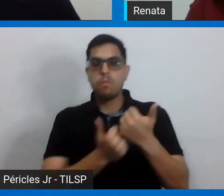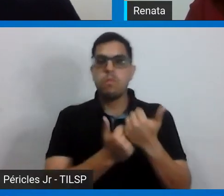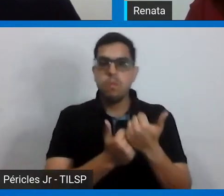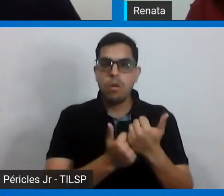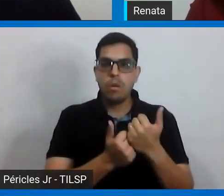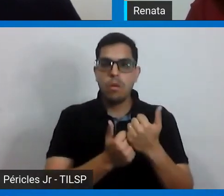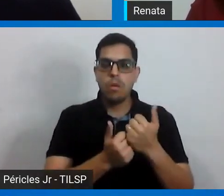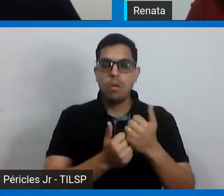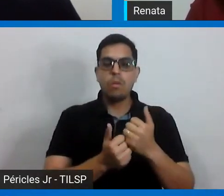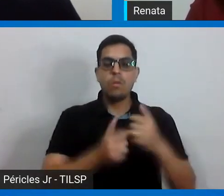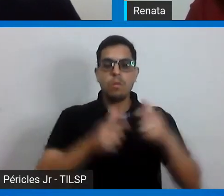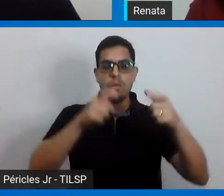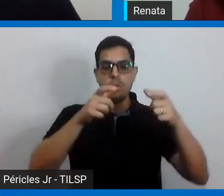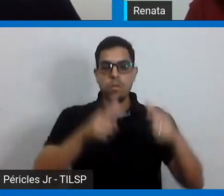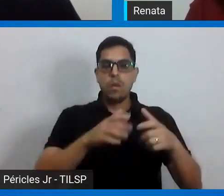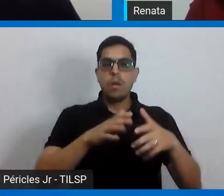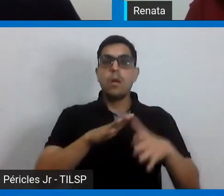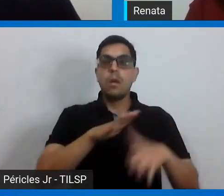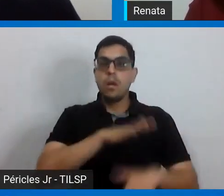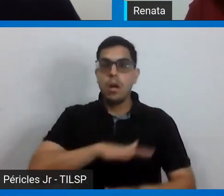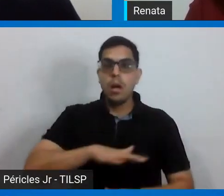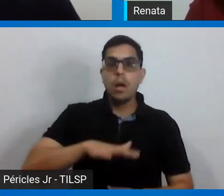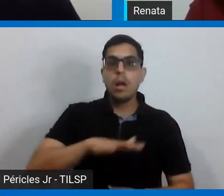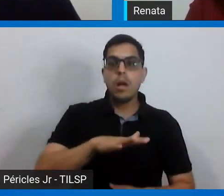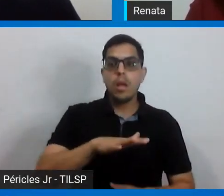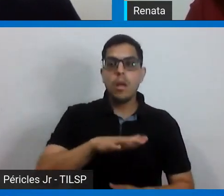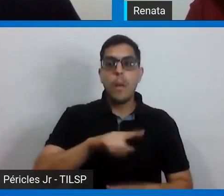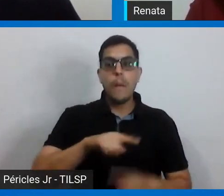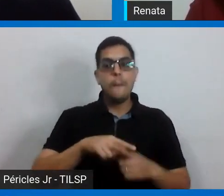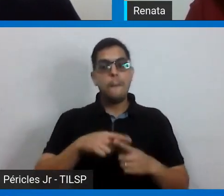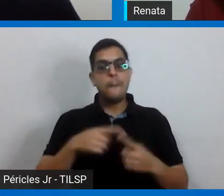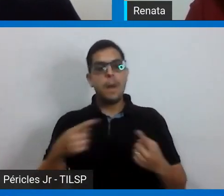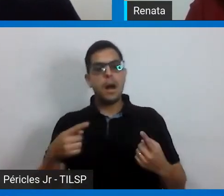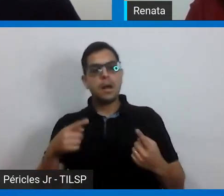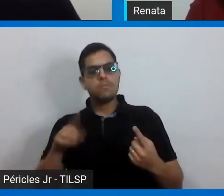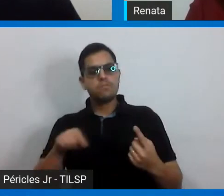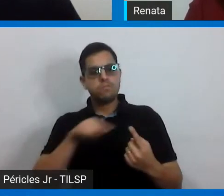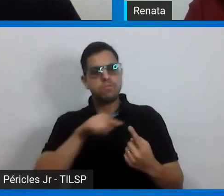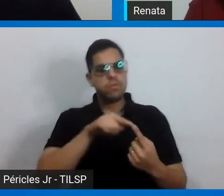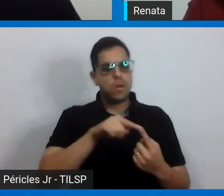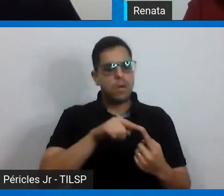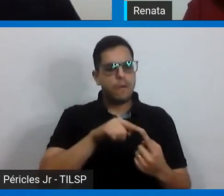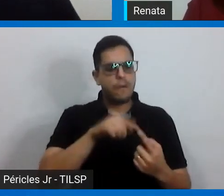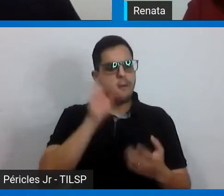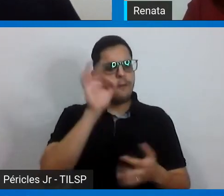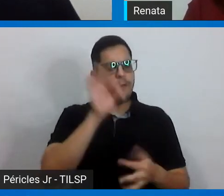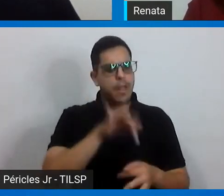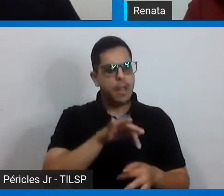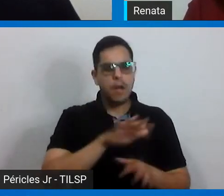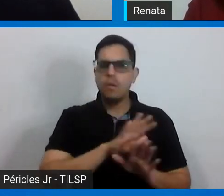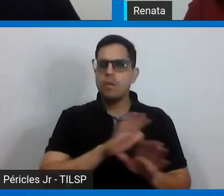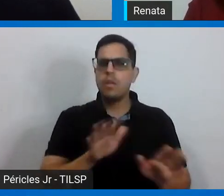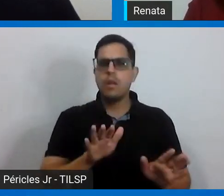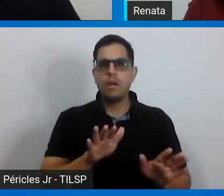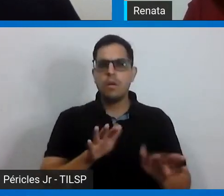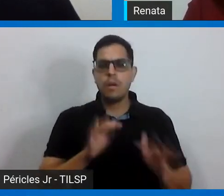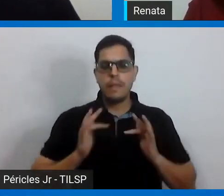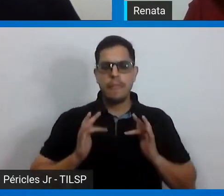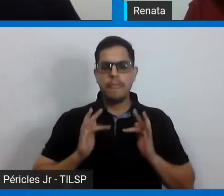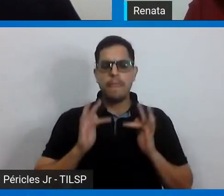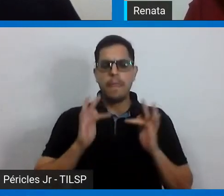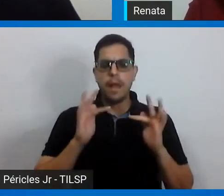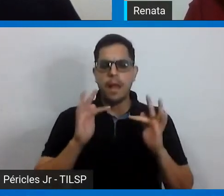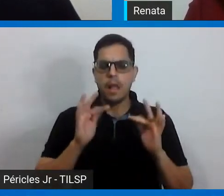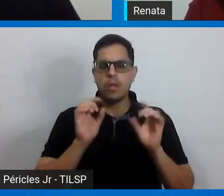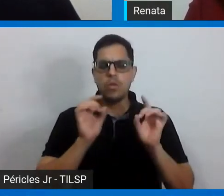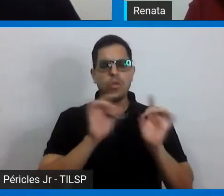configurar-se como um fim como uma questão puramente técnica continuando o professor